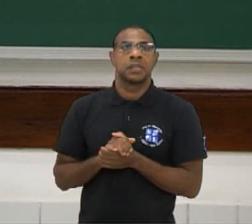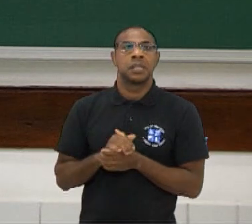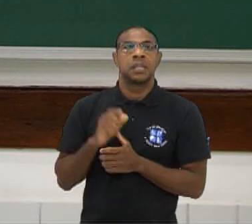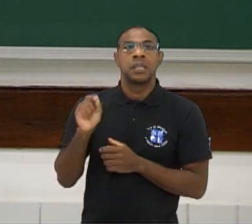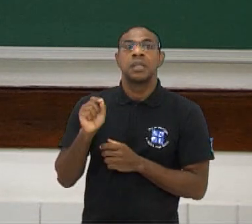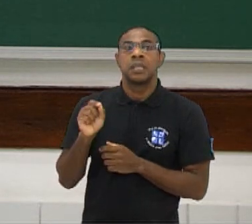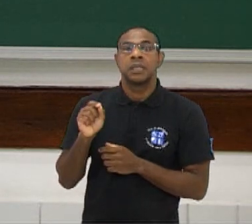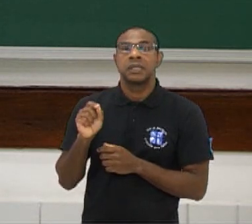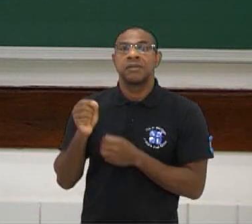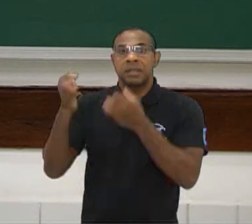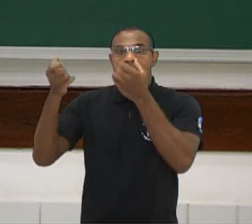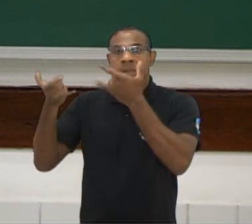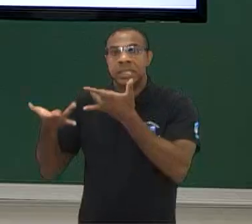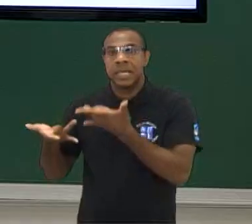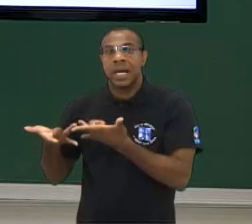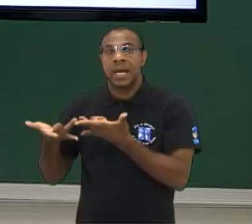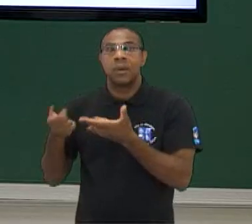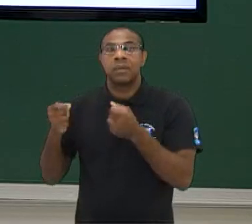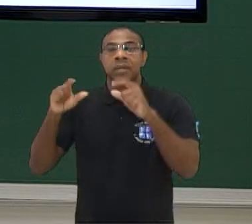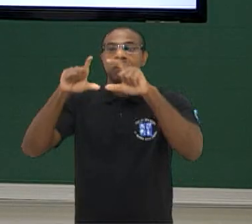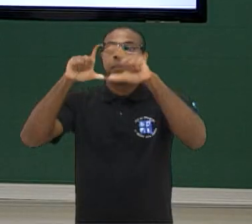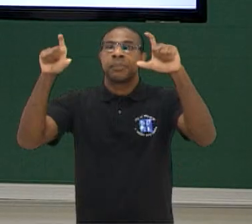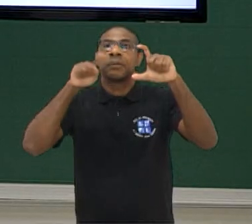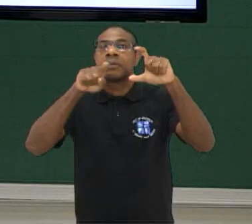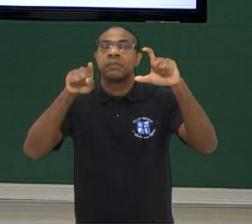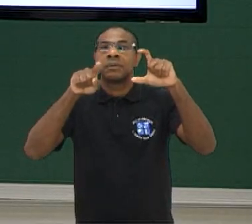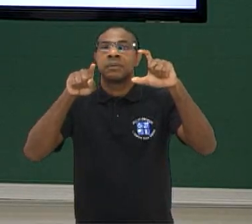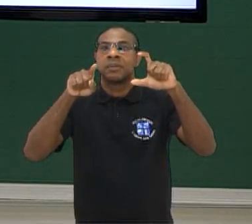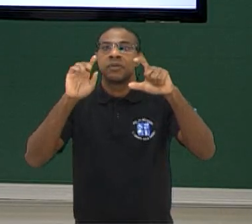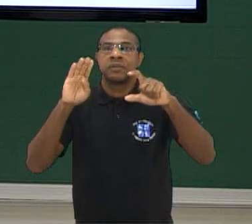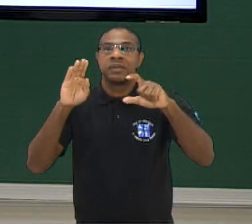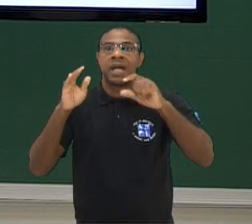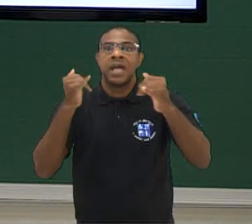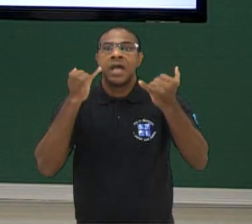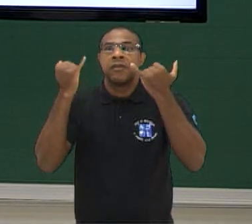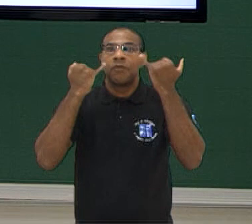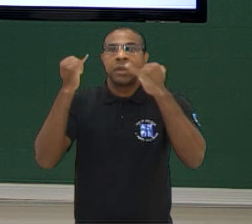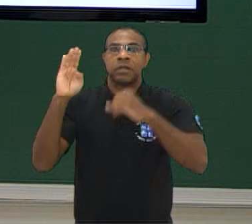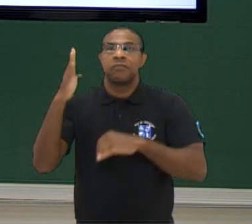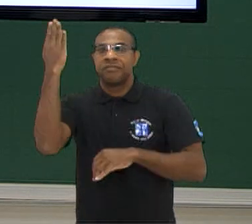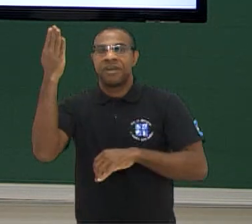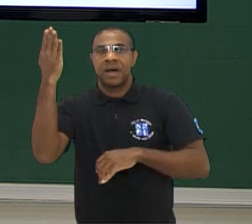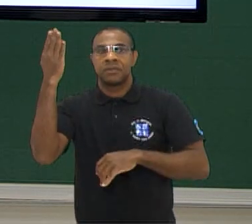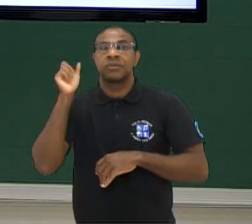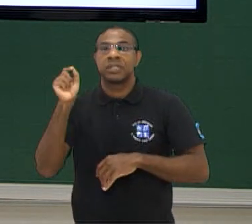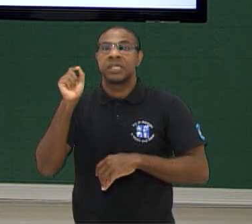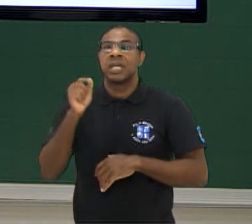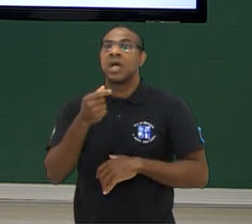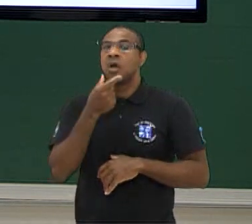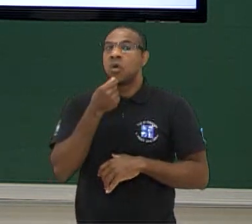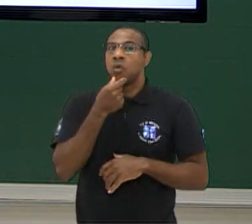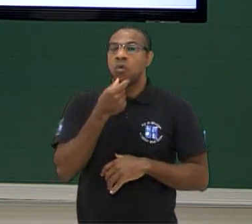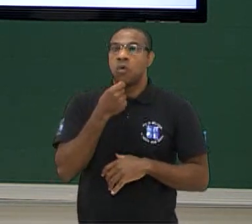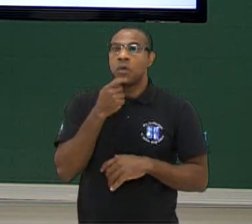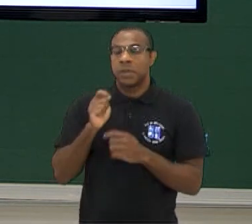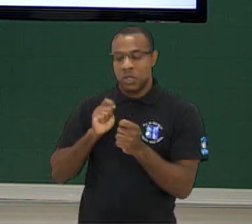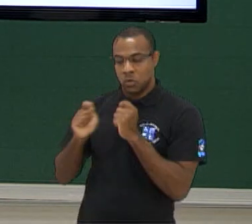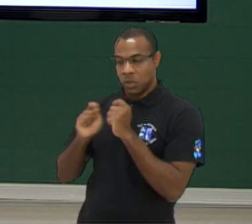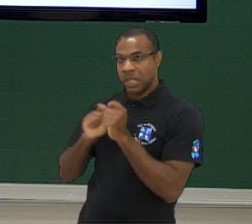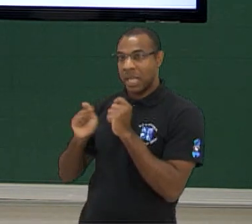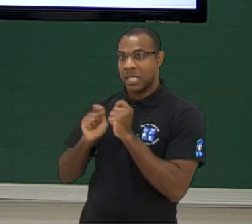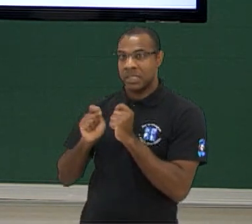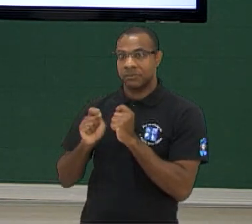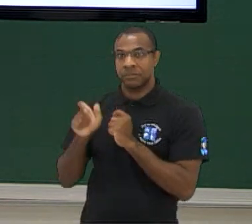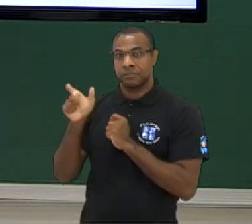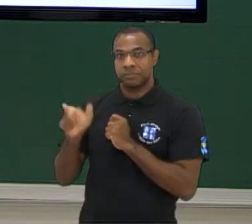um jornalista. Então, é alguém que entende dessa questão de fake news. Lembra que nós havíamos conversado